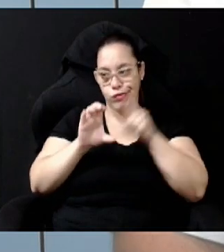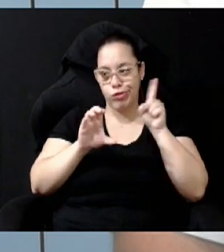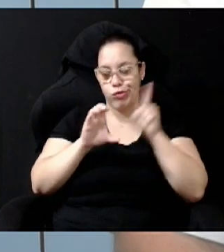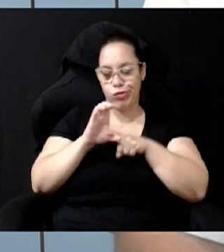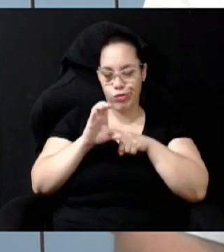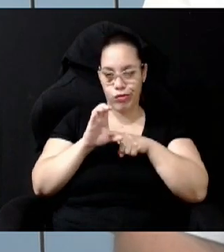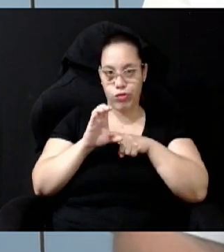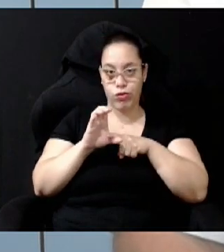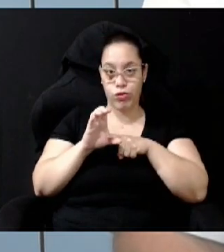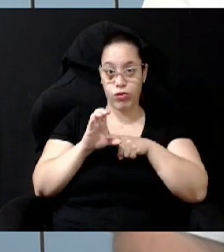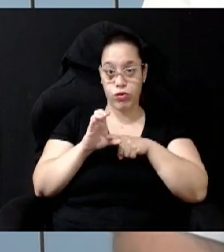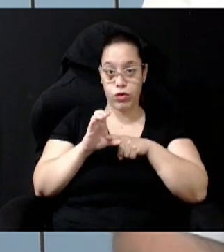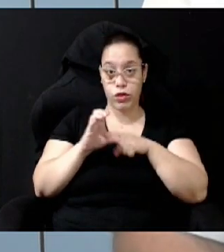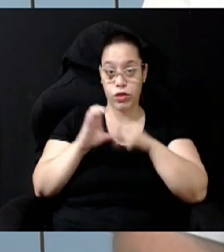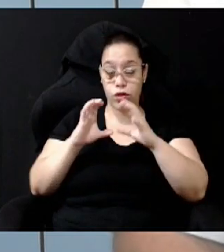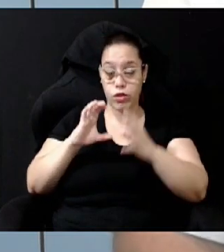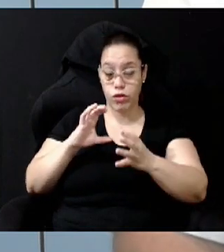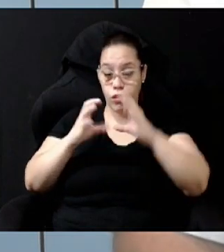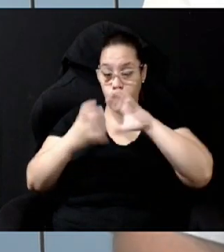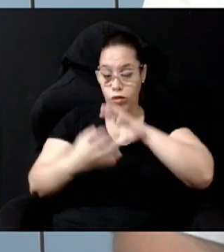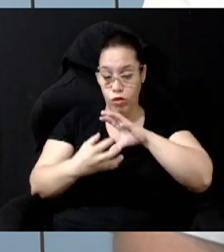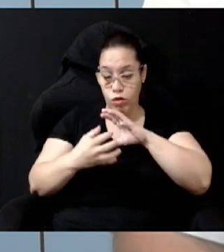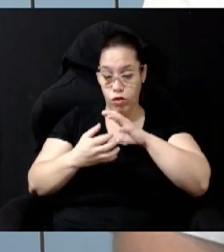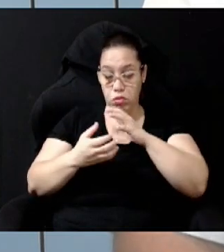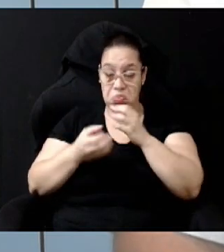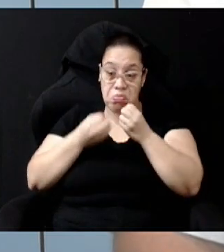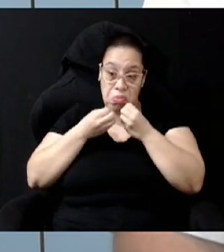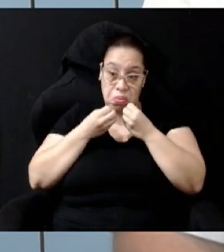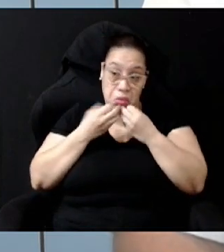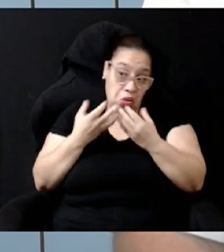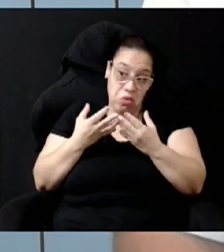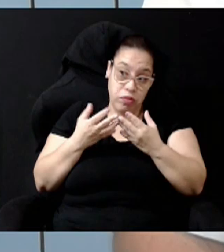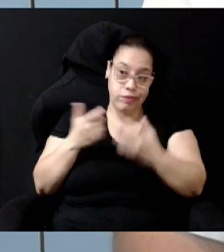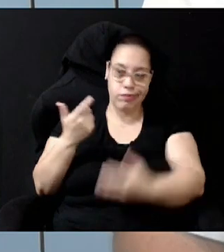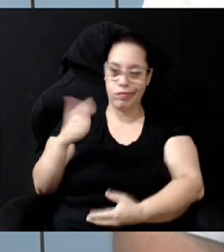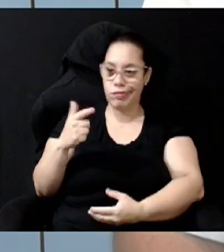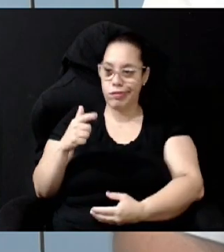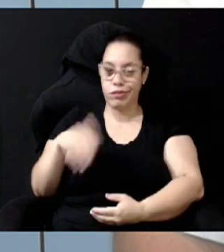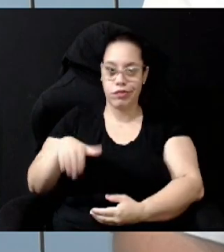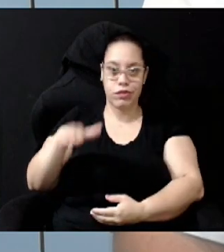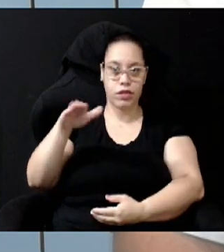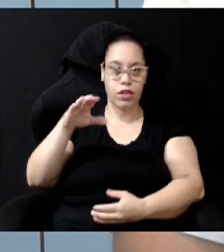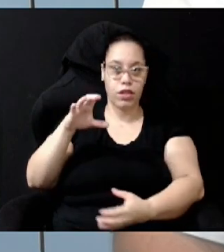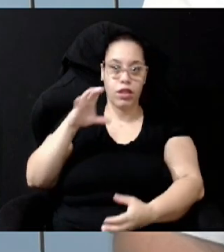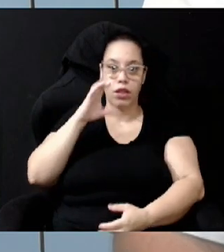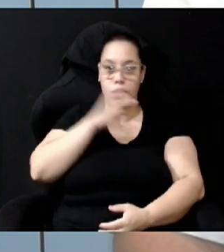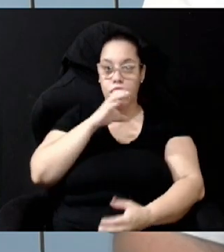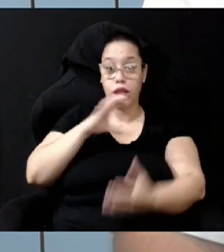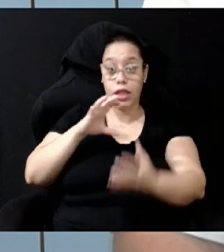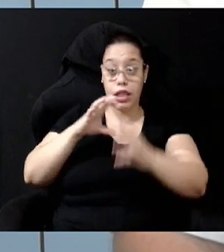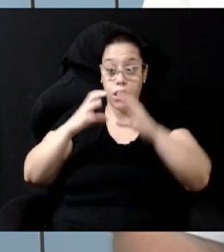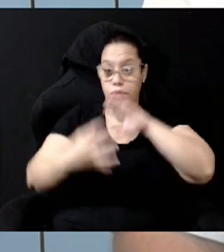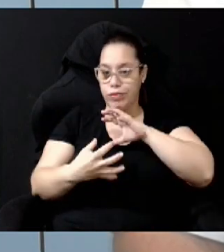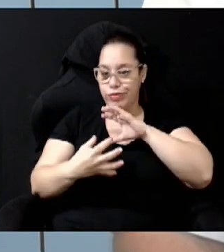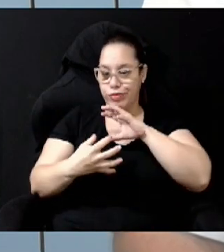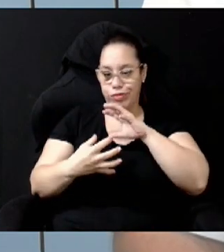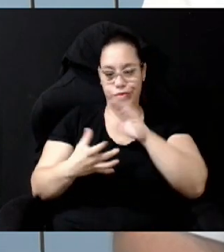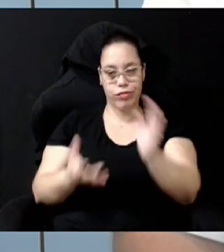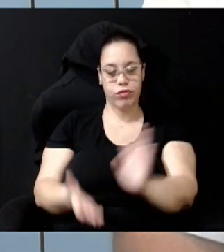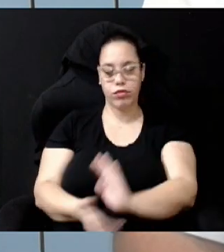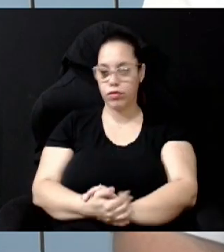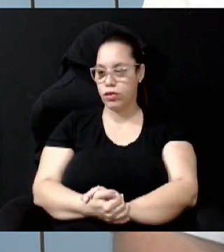condição climática estável, porque não teremos mais estabilidade. Os eventos serão, como estão